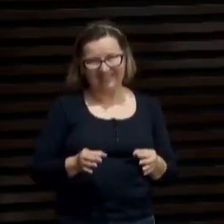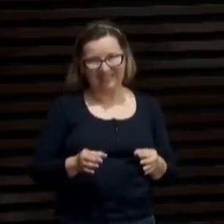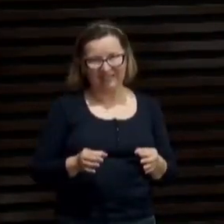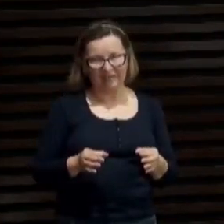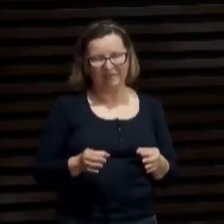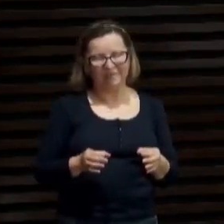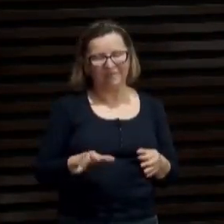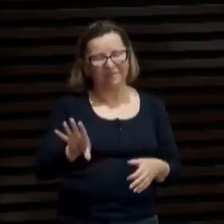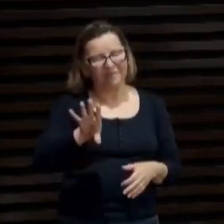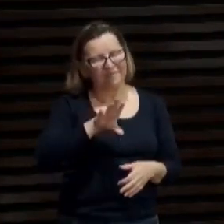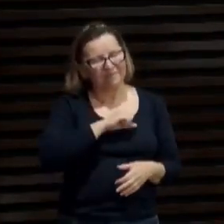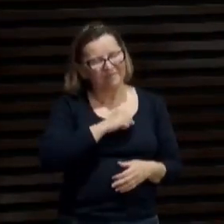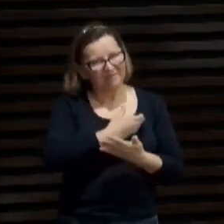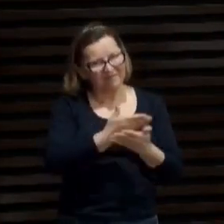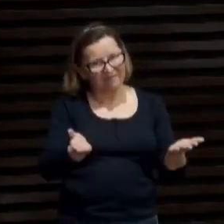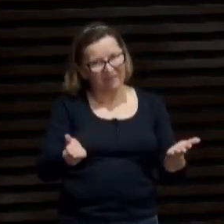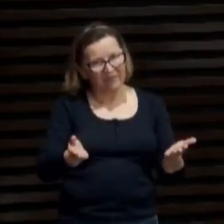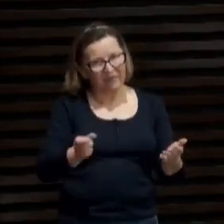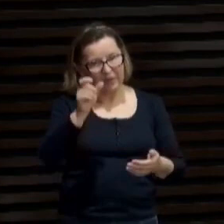Amados, o ímpio